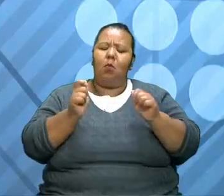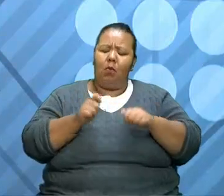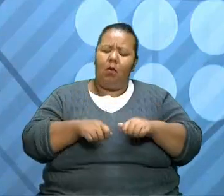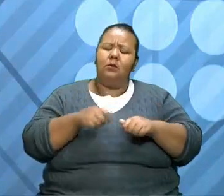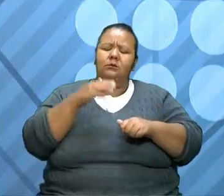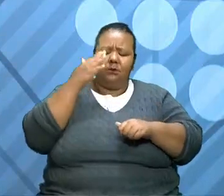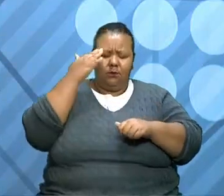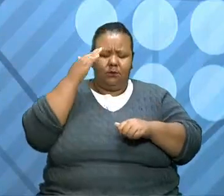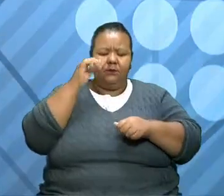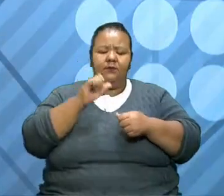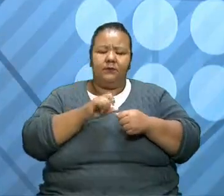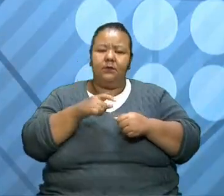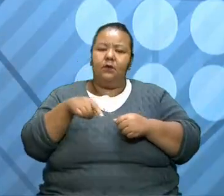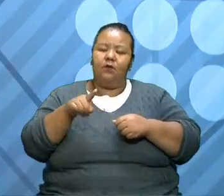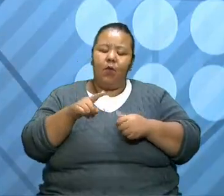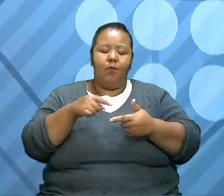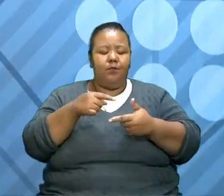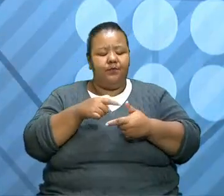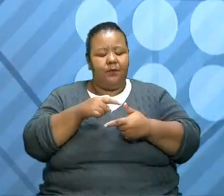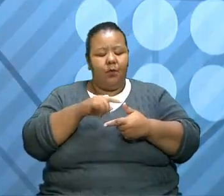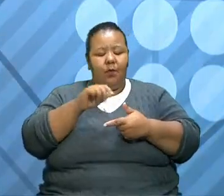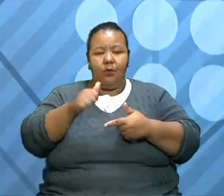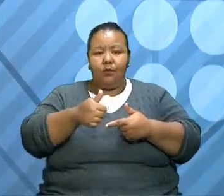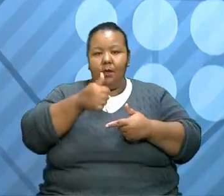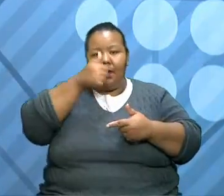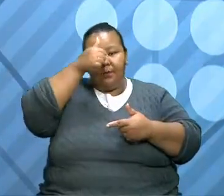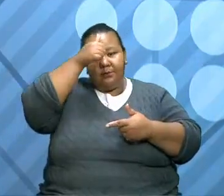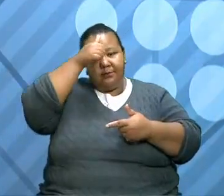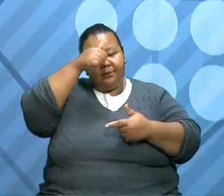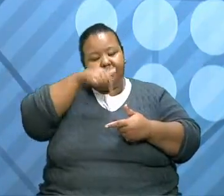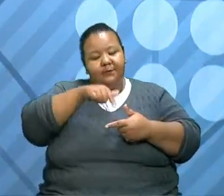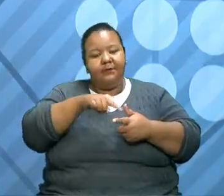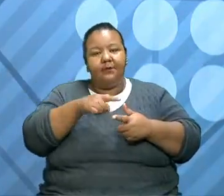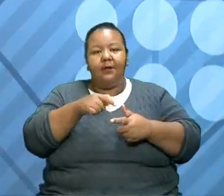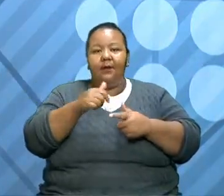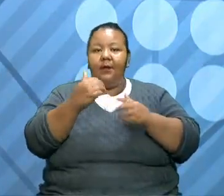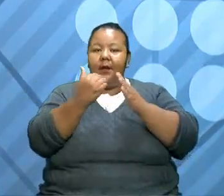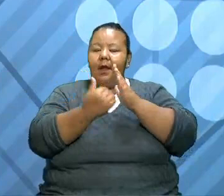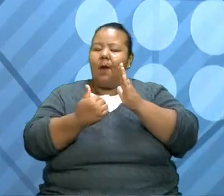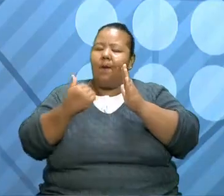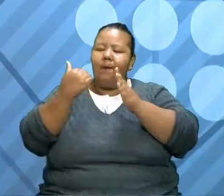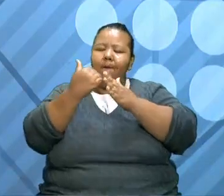sei o que eu faço, eu vou lá. E é de autorrealização. Autorrealização é aquele nível